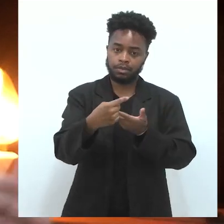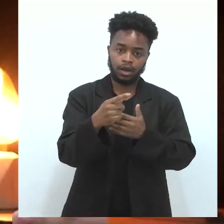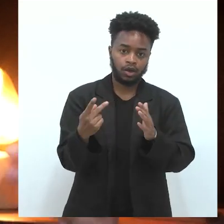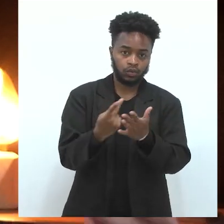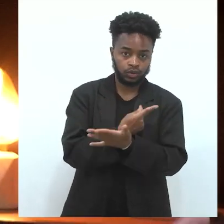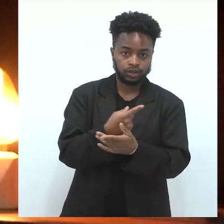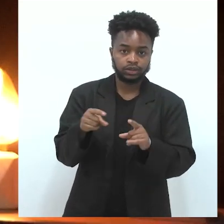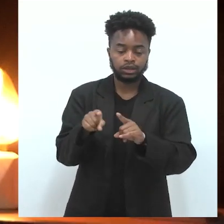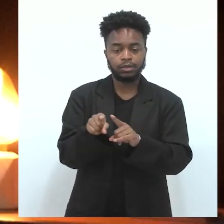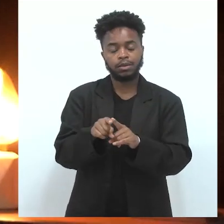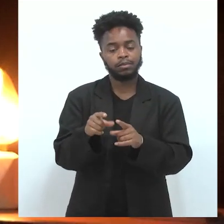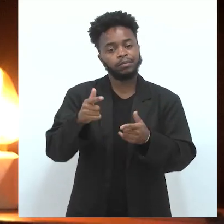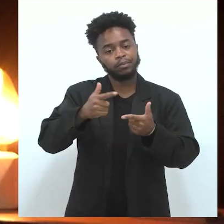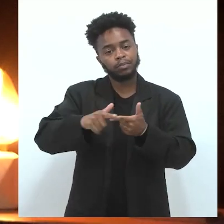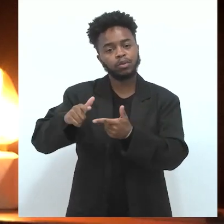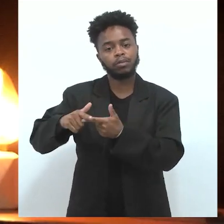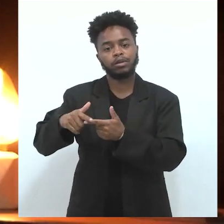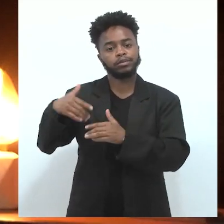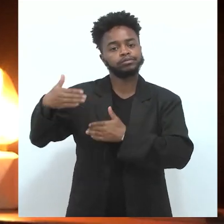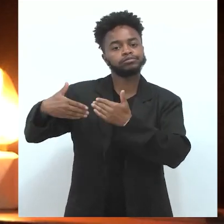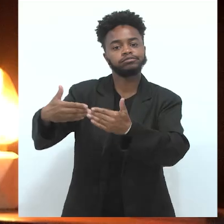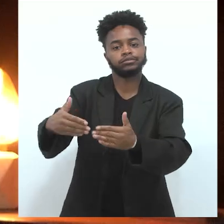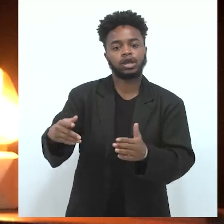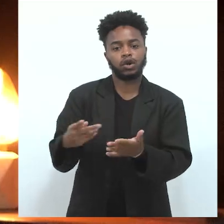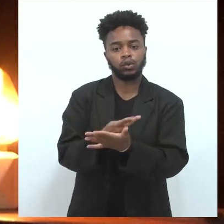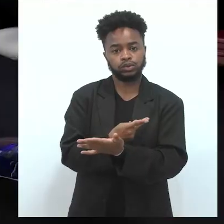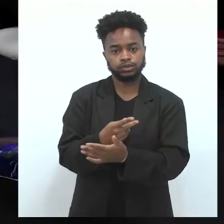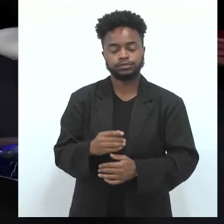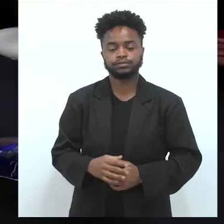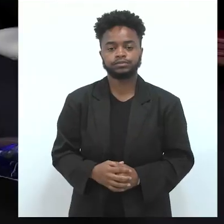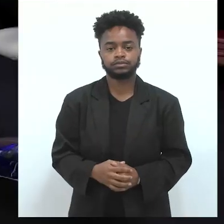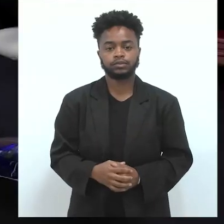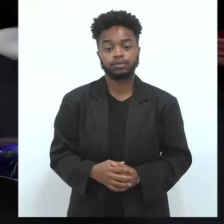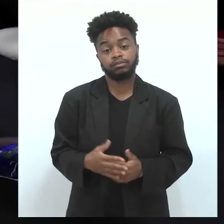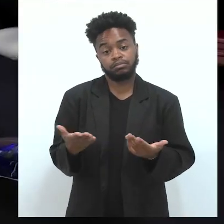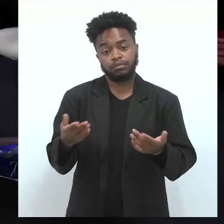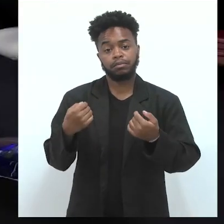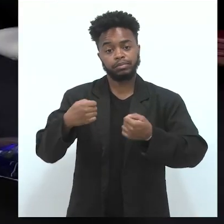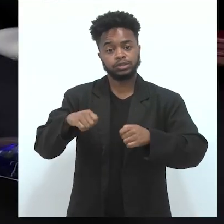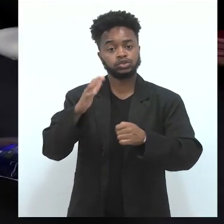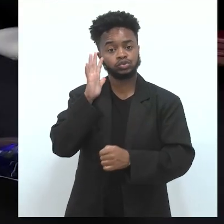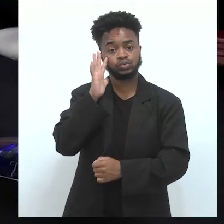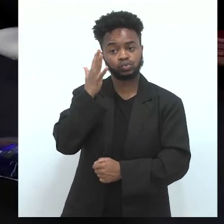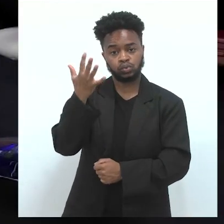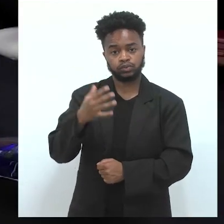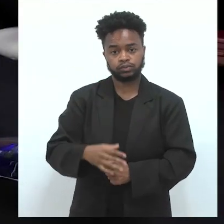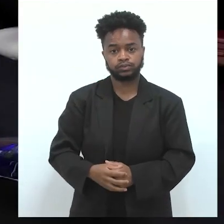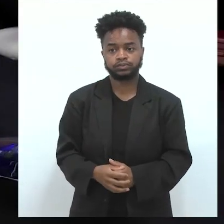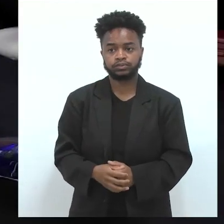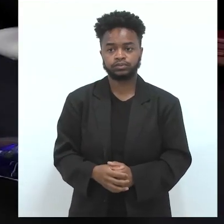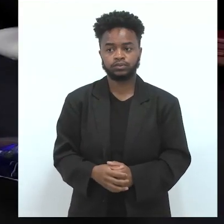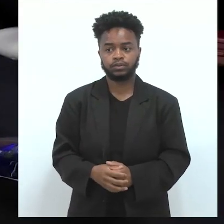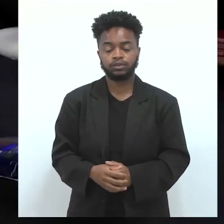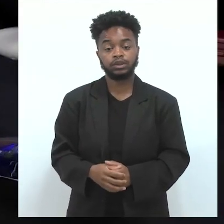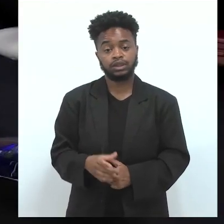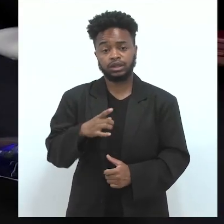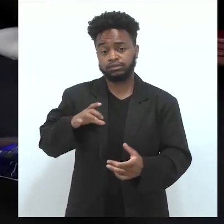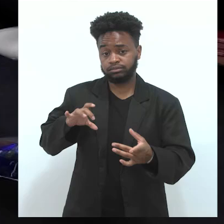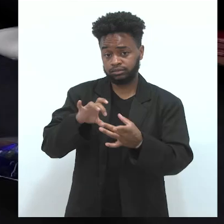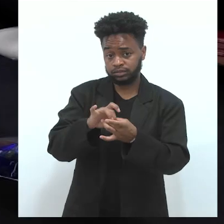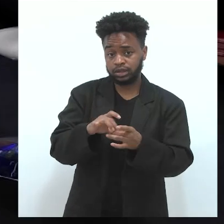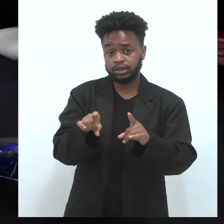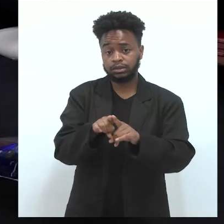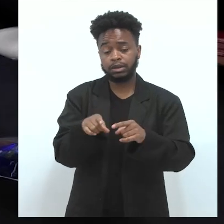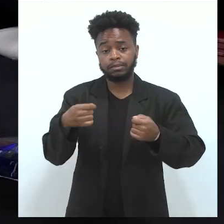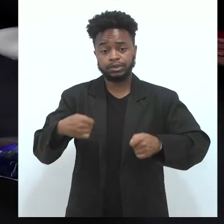e também desastres em cascata que estão acontecendo cada vez mais e exigem soluções. Sim, da mesma forma que está tudo